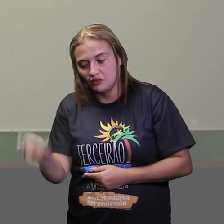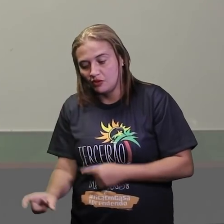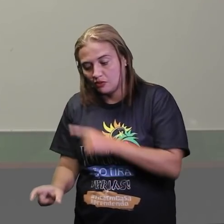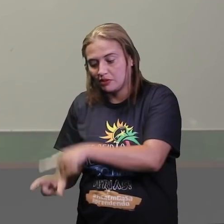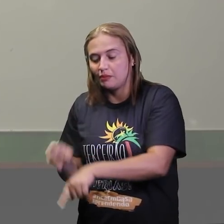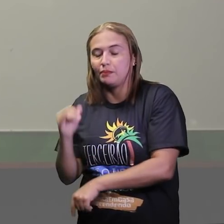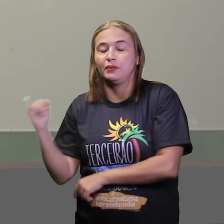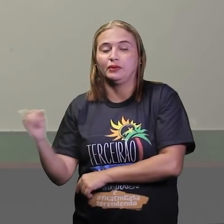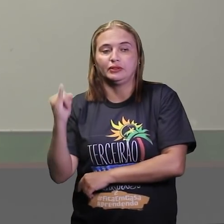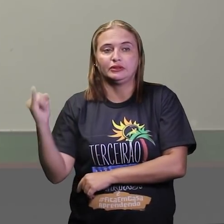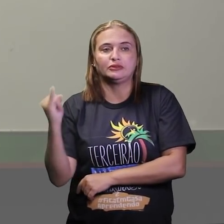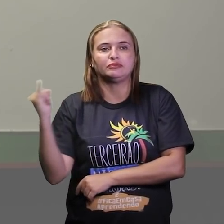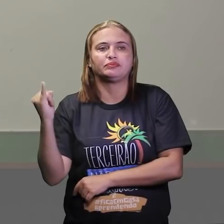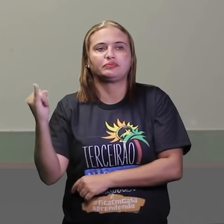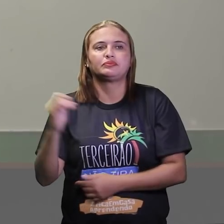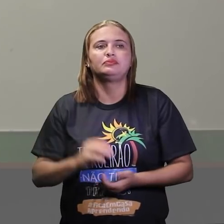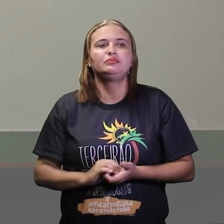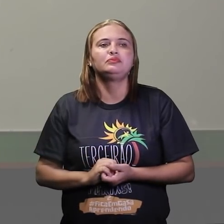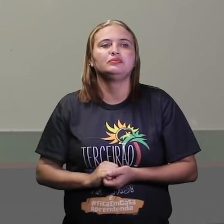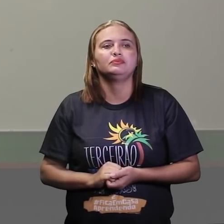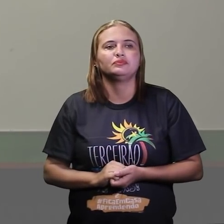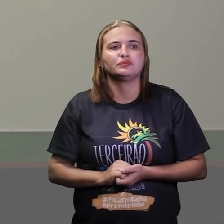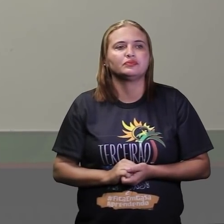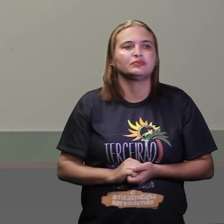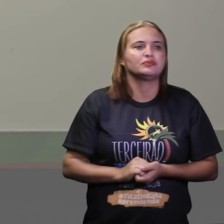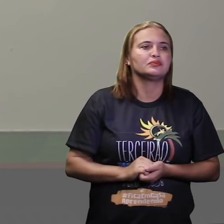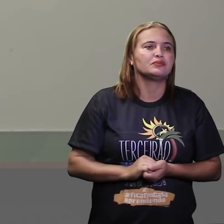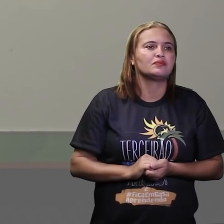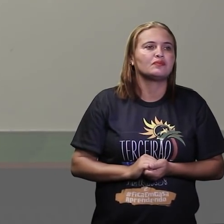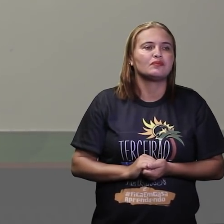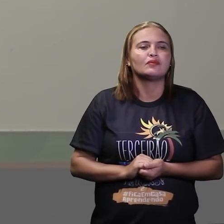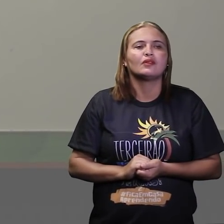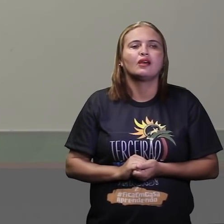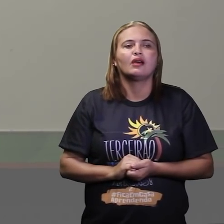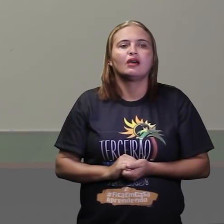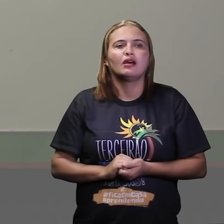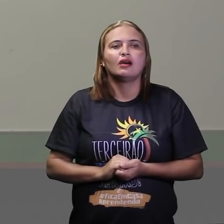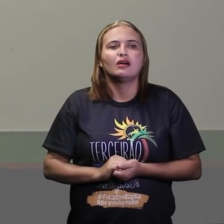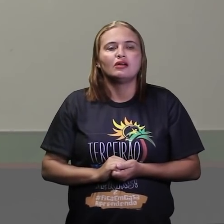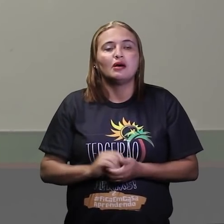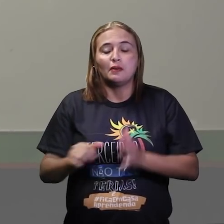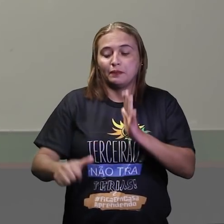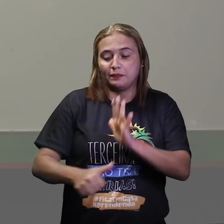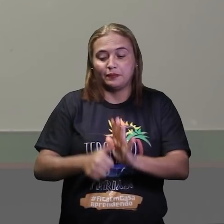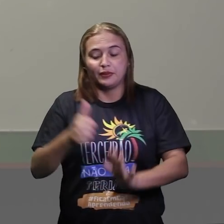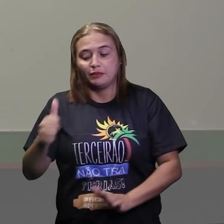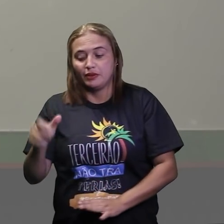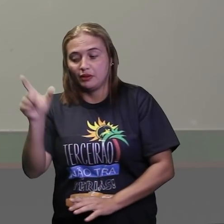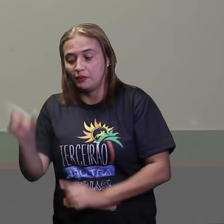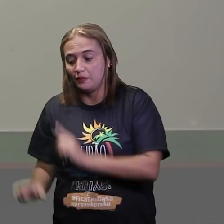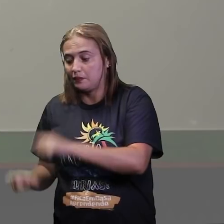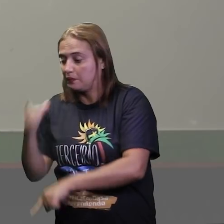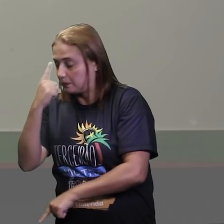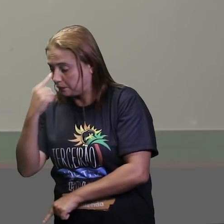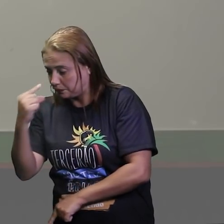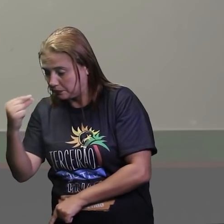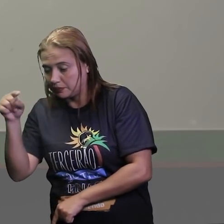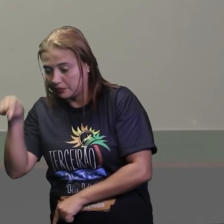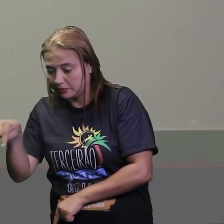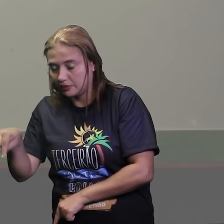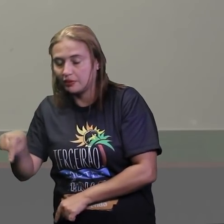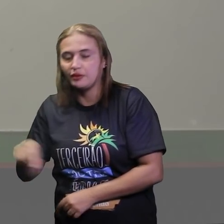importante. Então vamos lá. Quais são as dicas que a gente tem sobre John Locke? Primeira coisa, presta atenção nessa diferença aqui,